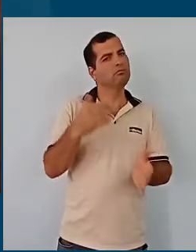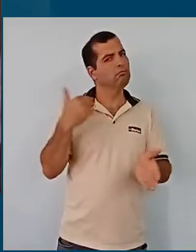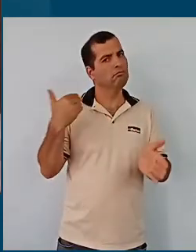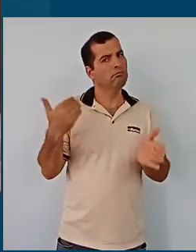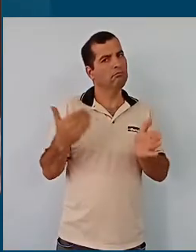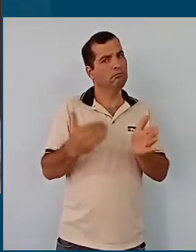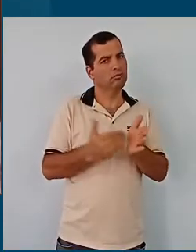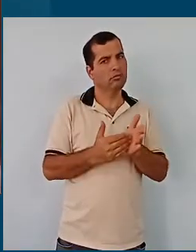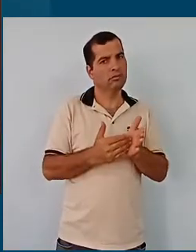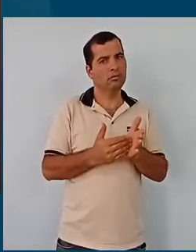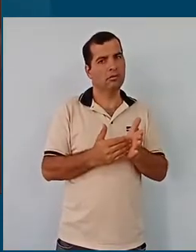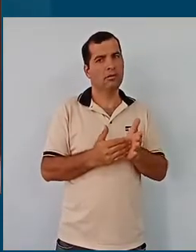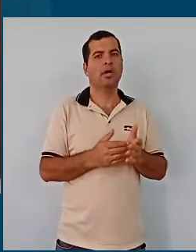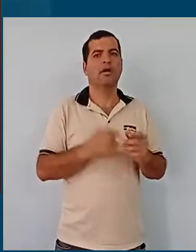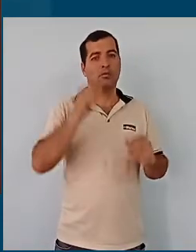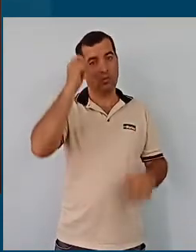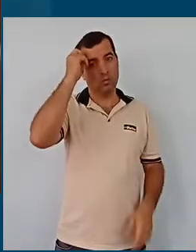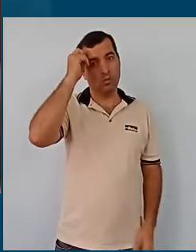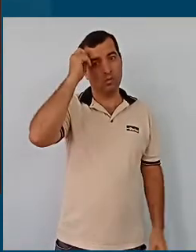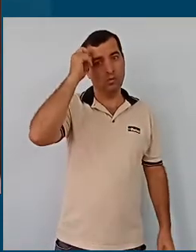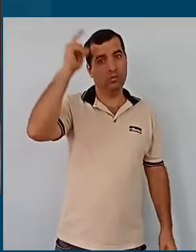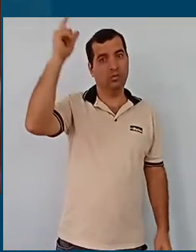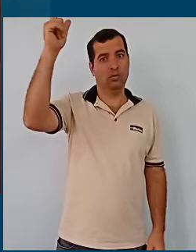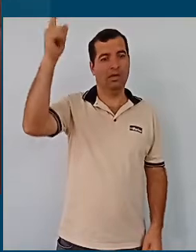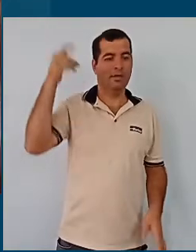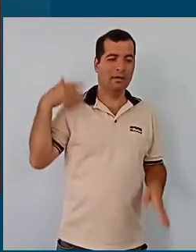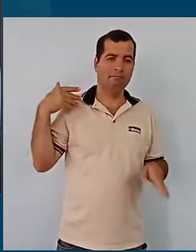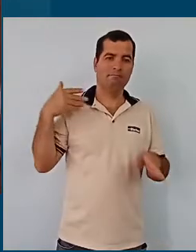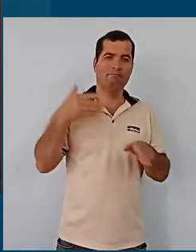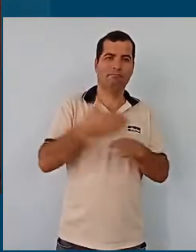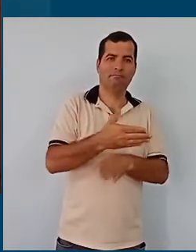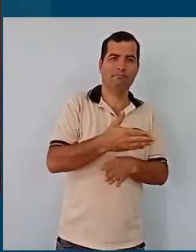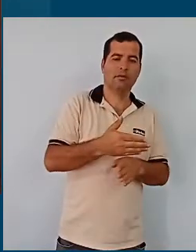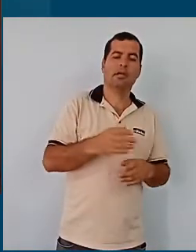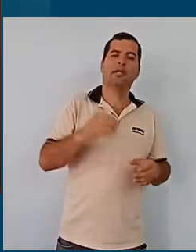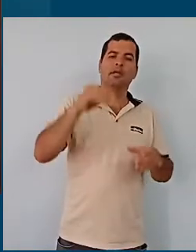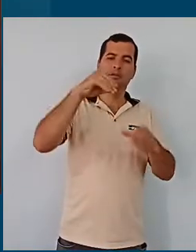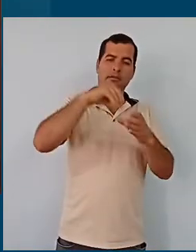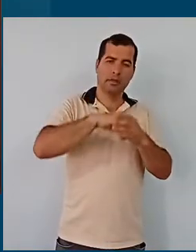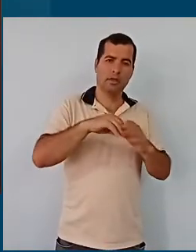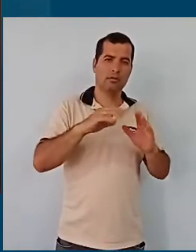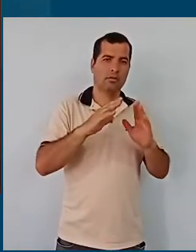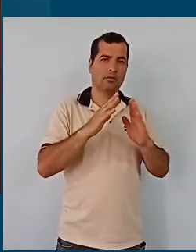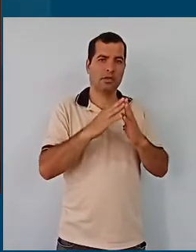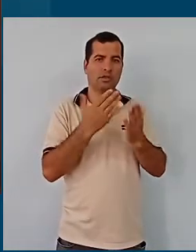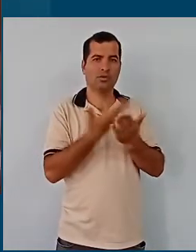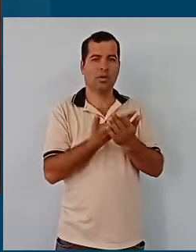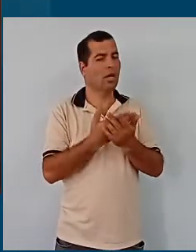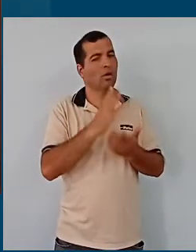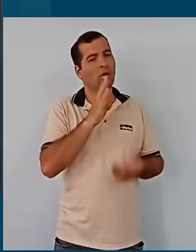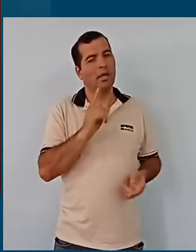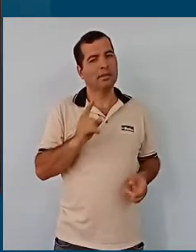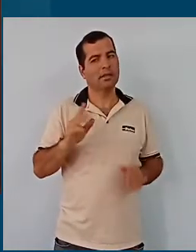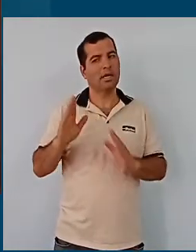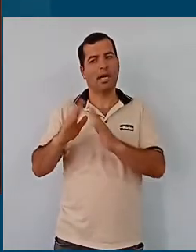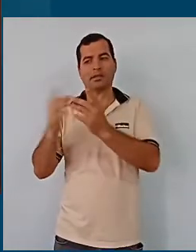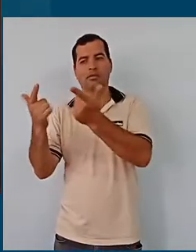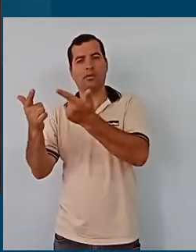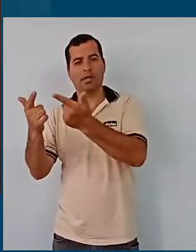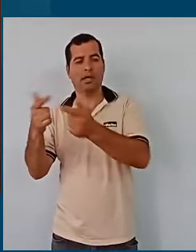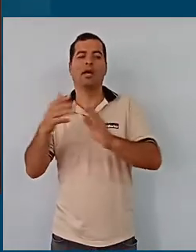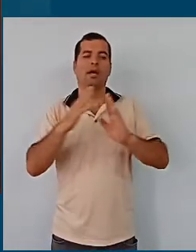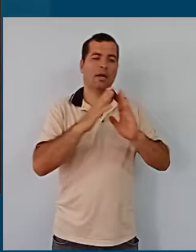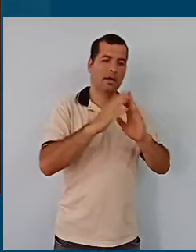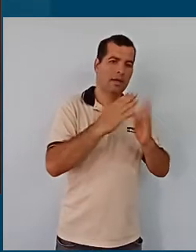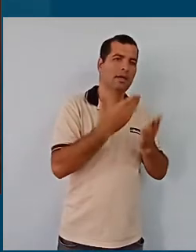o acesso à cultura, o acesso na escola àquilo que a criança não conhece em casa, né? Não se trata na escola